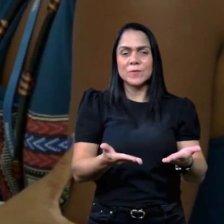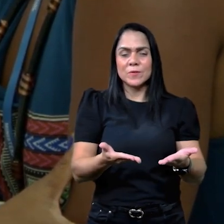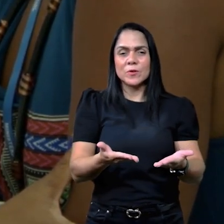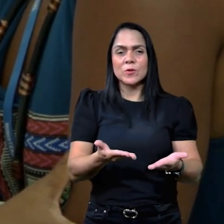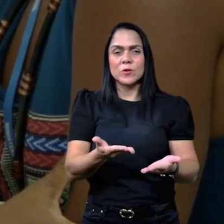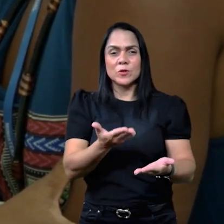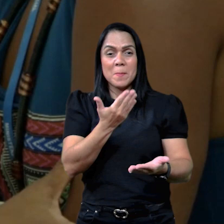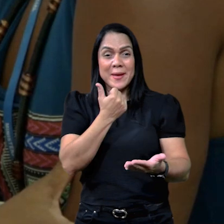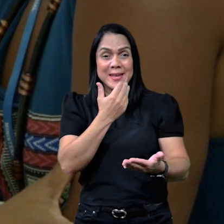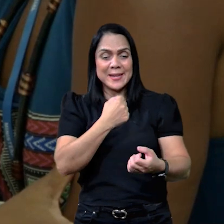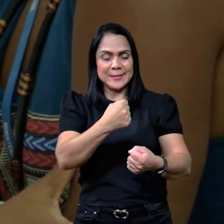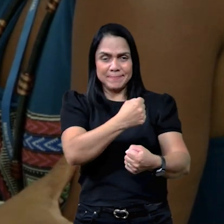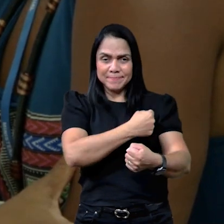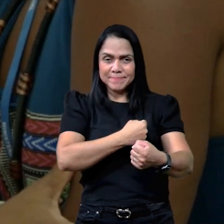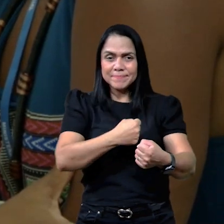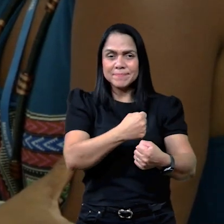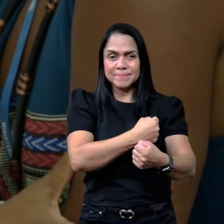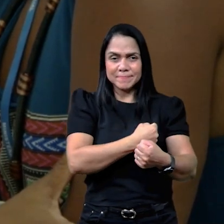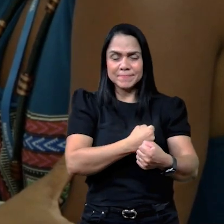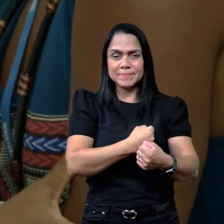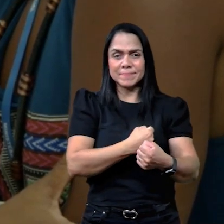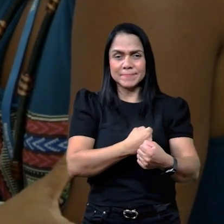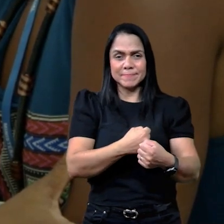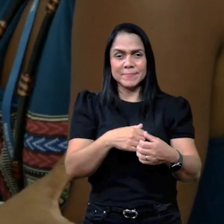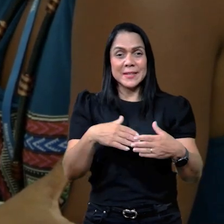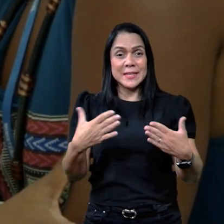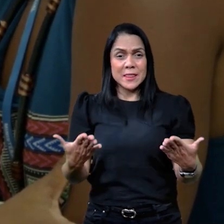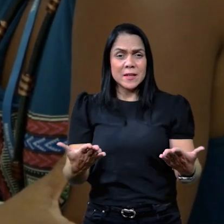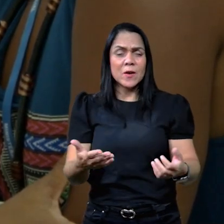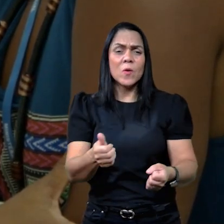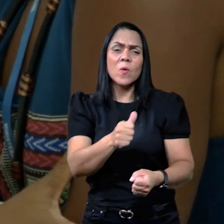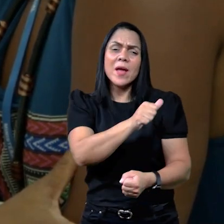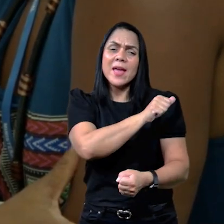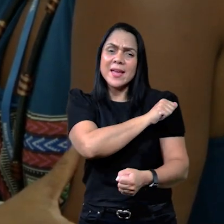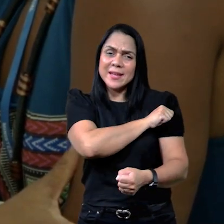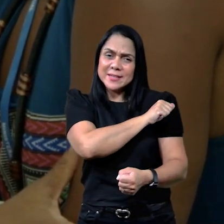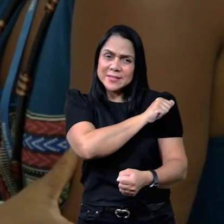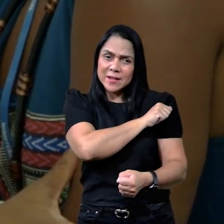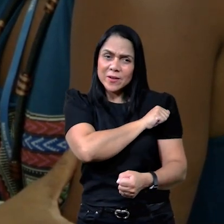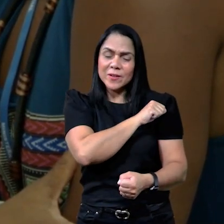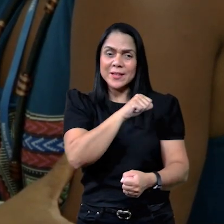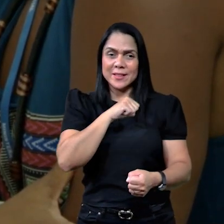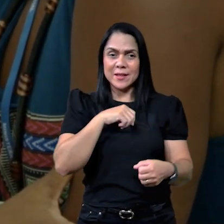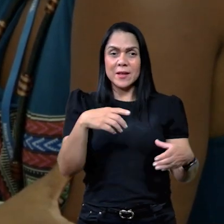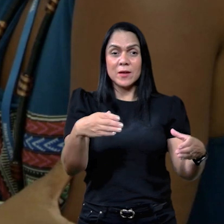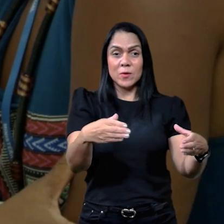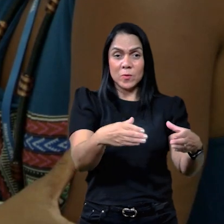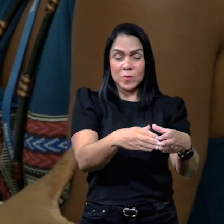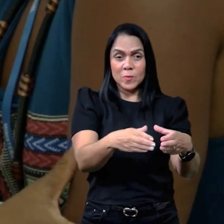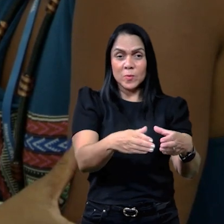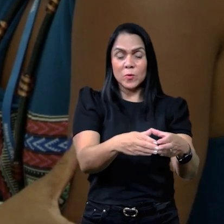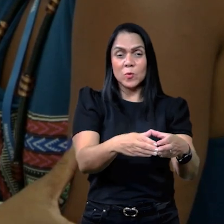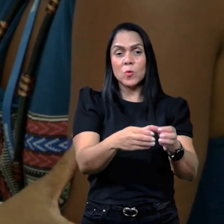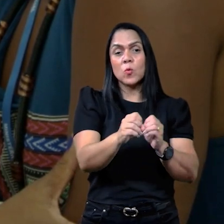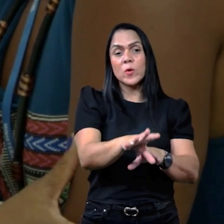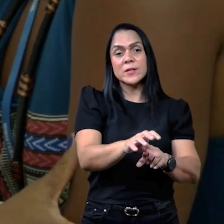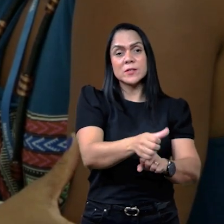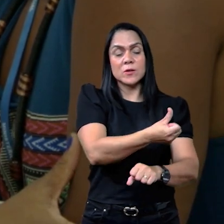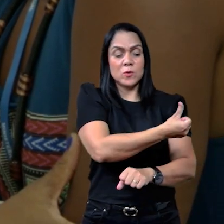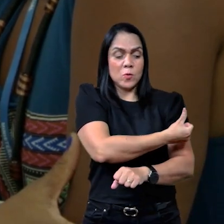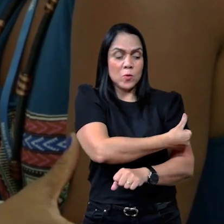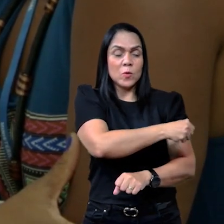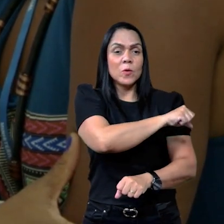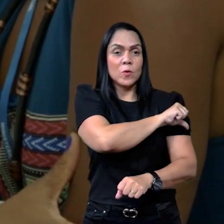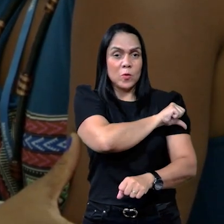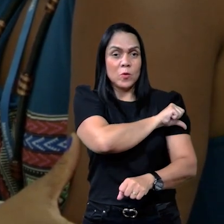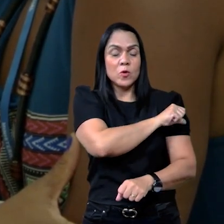Nacional no PENAI, né? E esse estudante ele tem na comunidade até o ensino fundamental